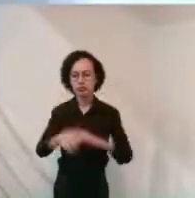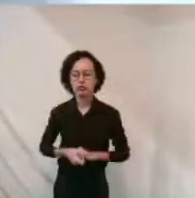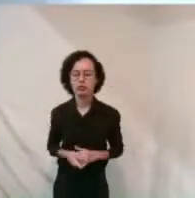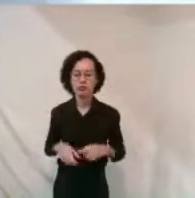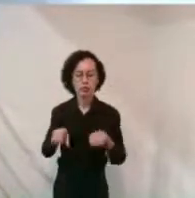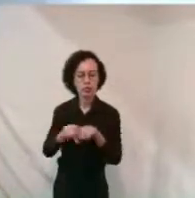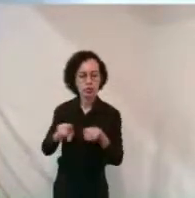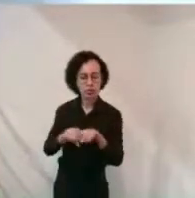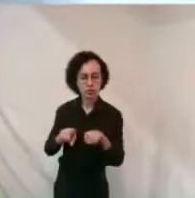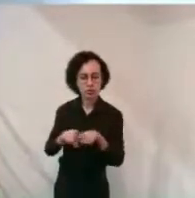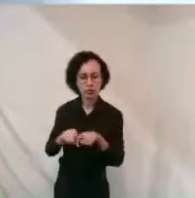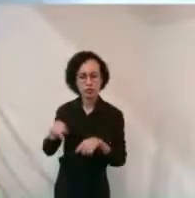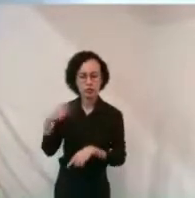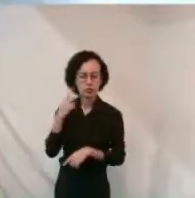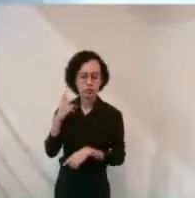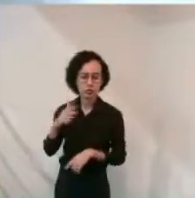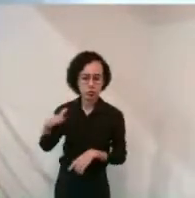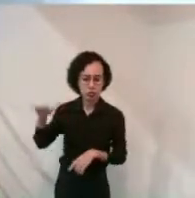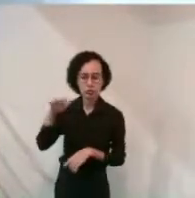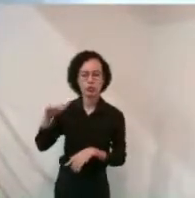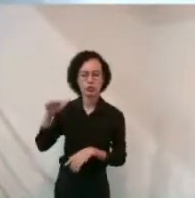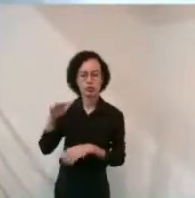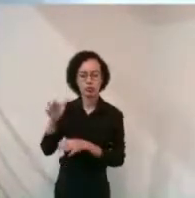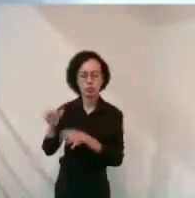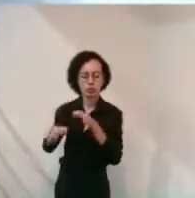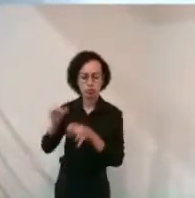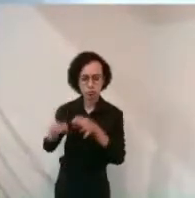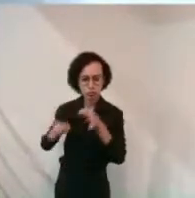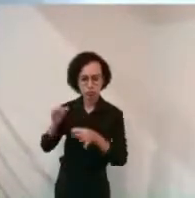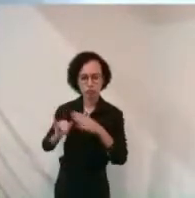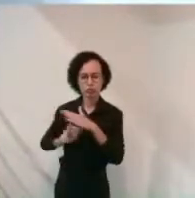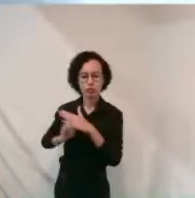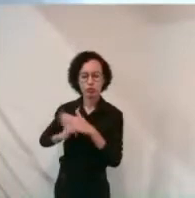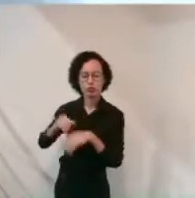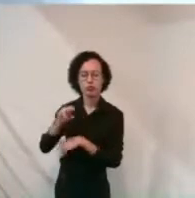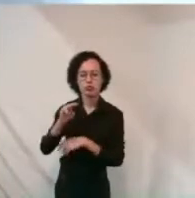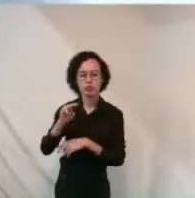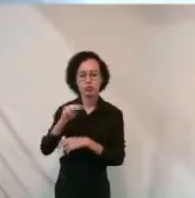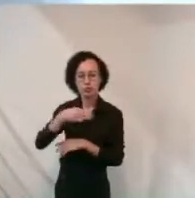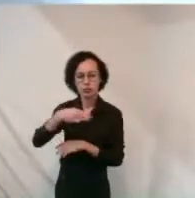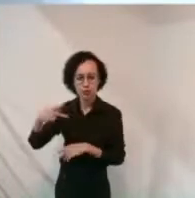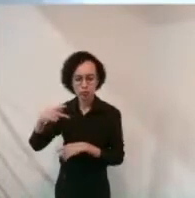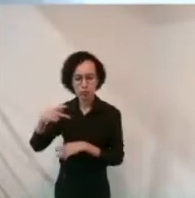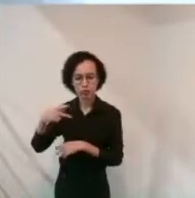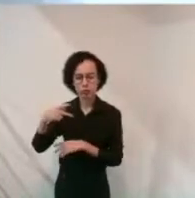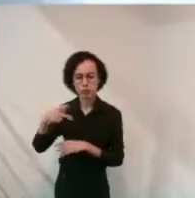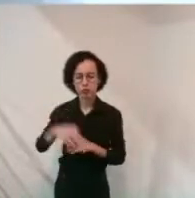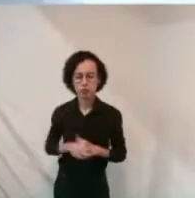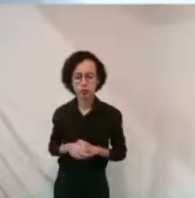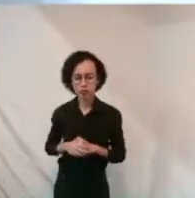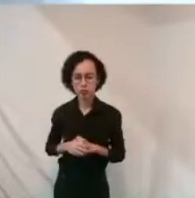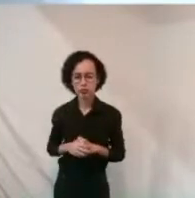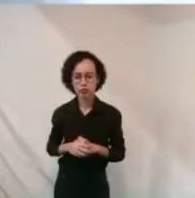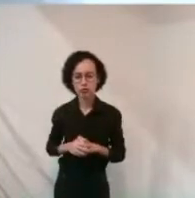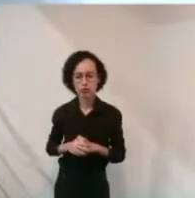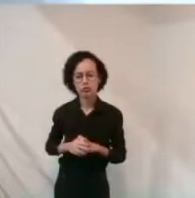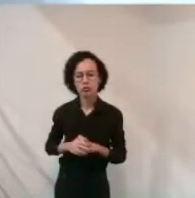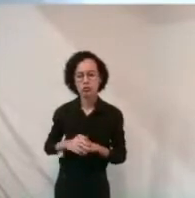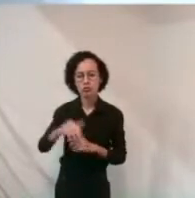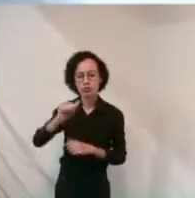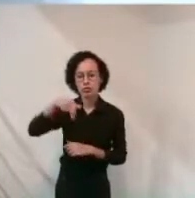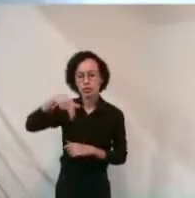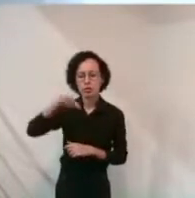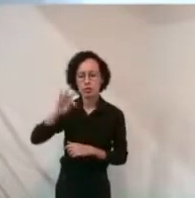Também do subprocurador jurídico institucional do Ministério Público do Pará, Dr. Antônio